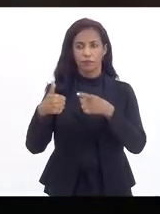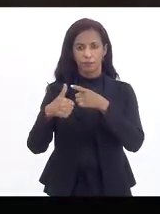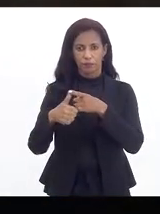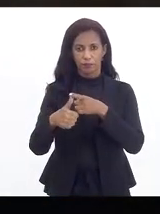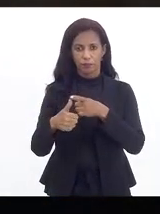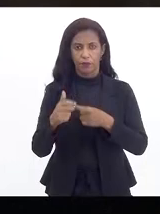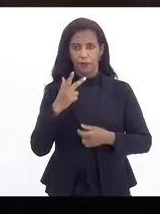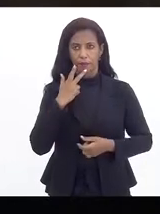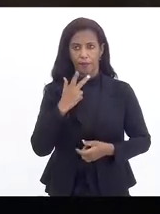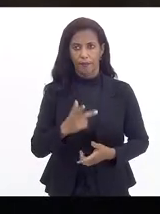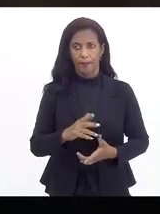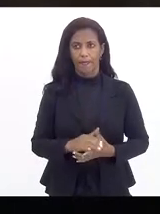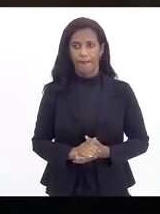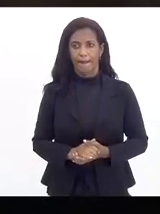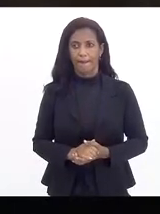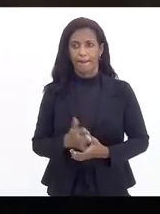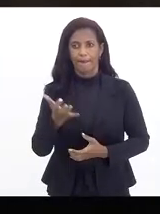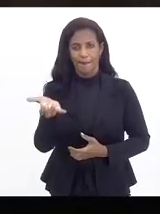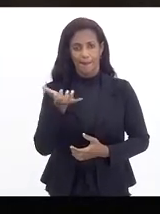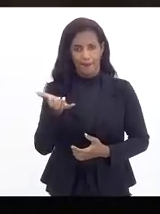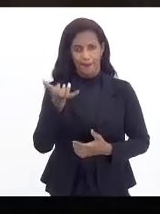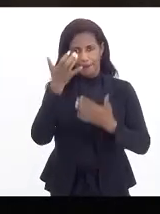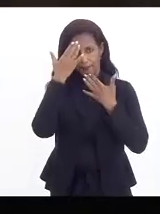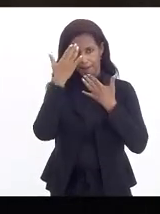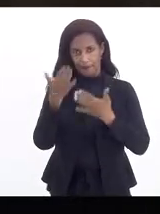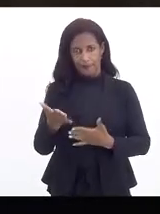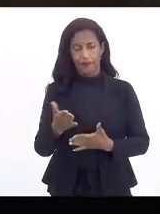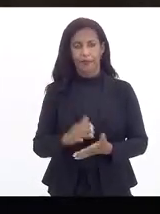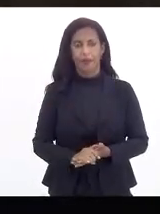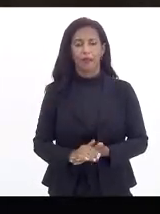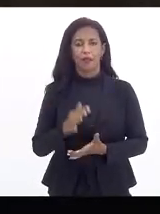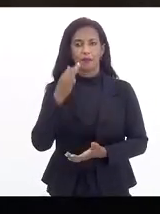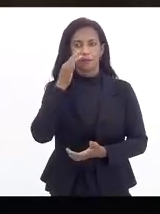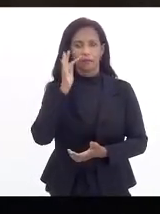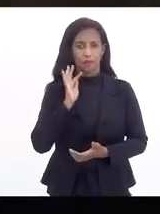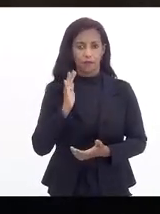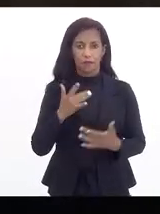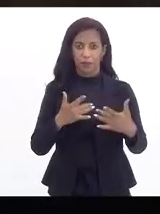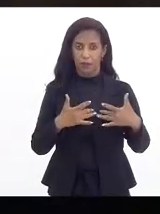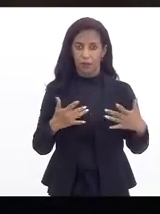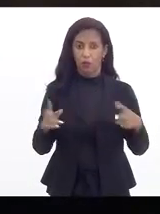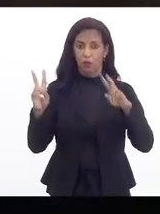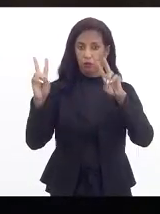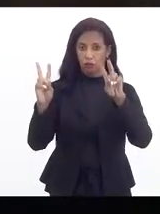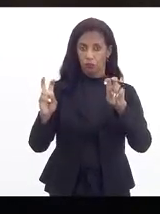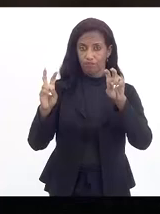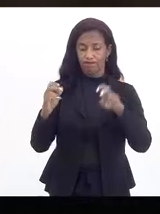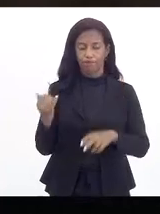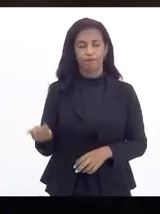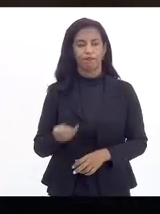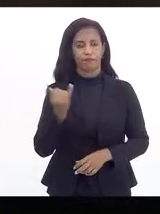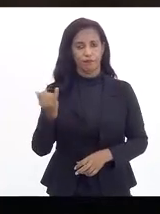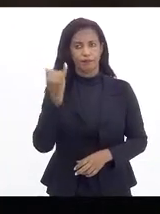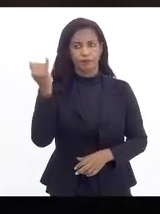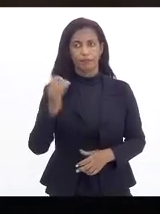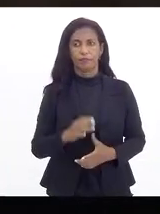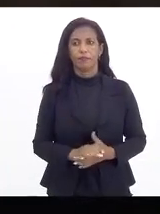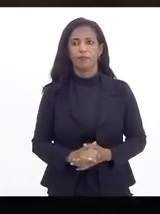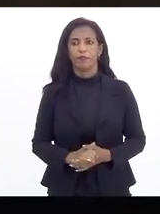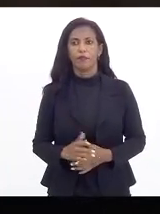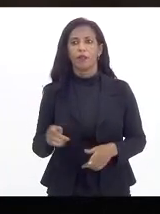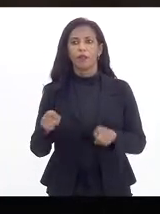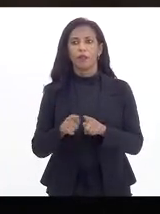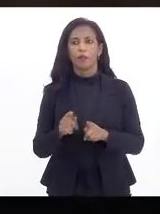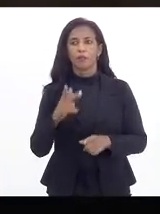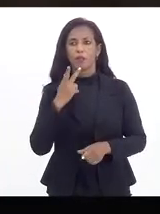que eu quero assim, agradecer ao deputado Flávio Serafini pela sensibilidade. O tema é muito importante. E quero